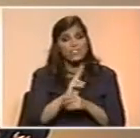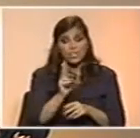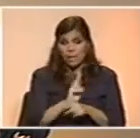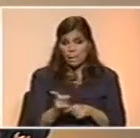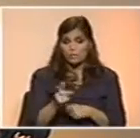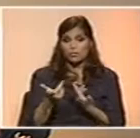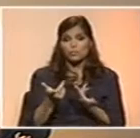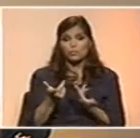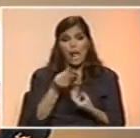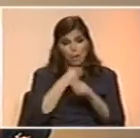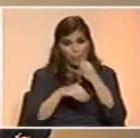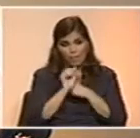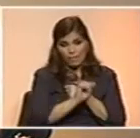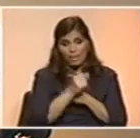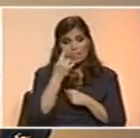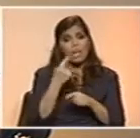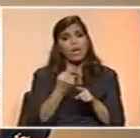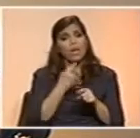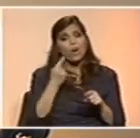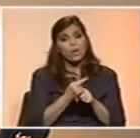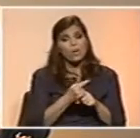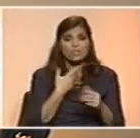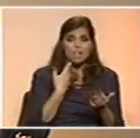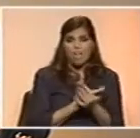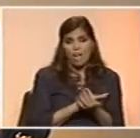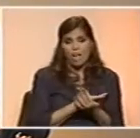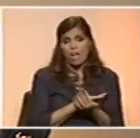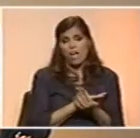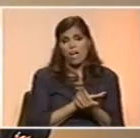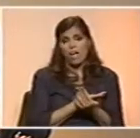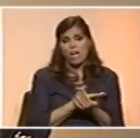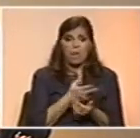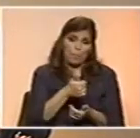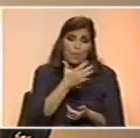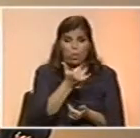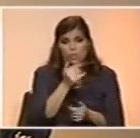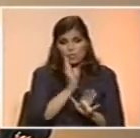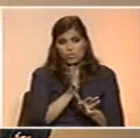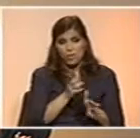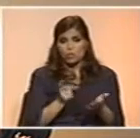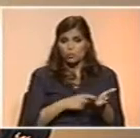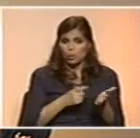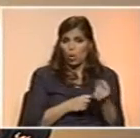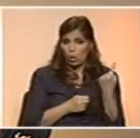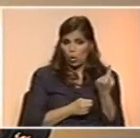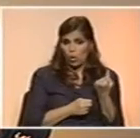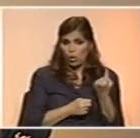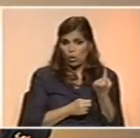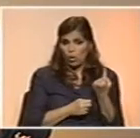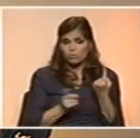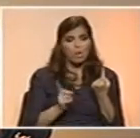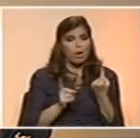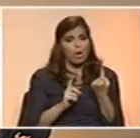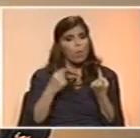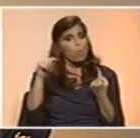sua alimentação, têm já produtos que são enriquecidos com essa vitamina. É a única carência? Não é a única carência,